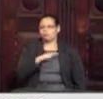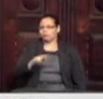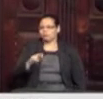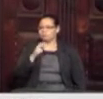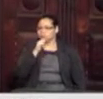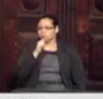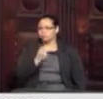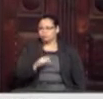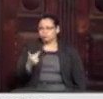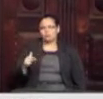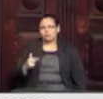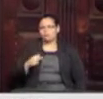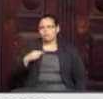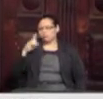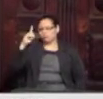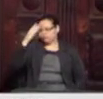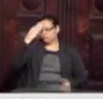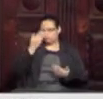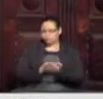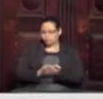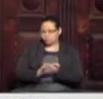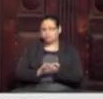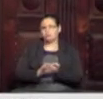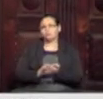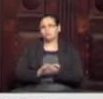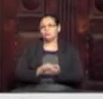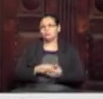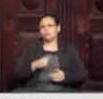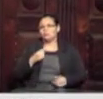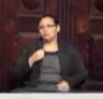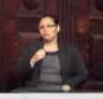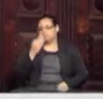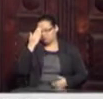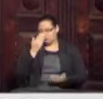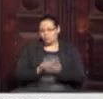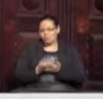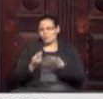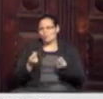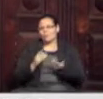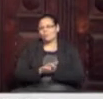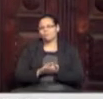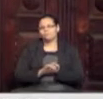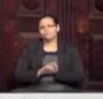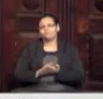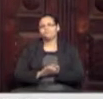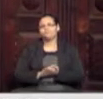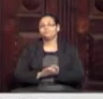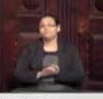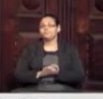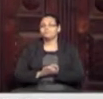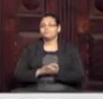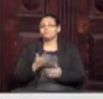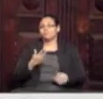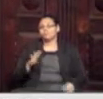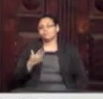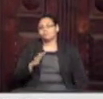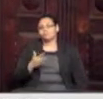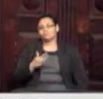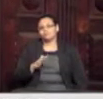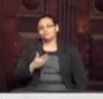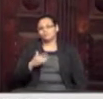ateus dos incrédulos de aproximadamente